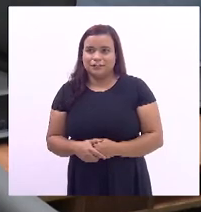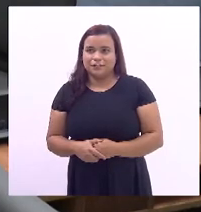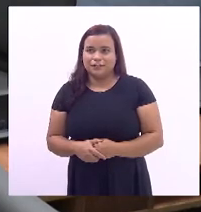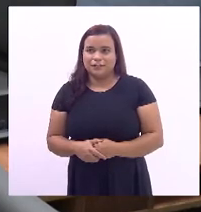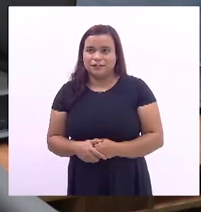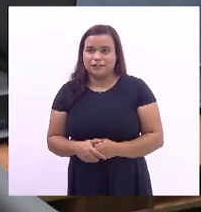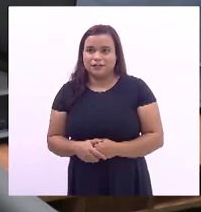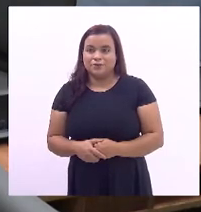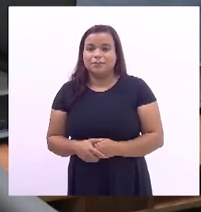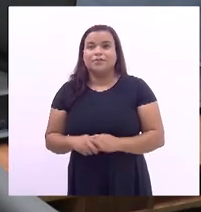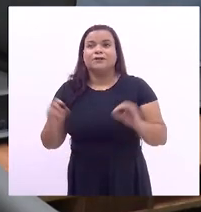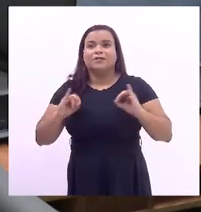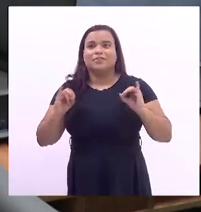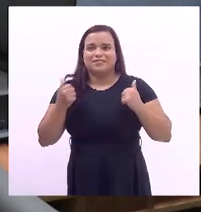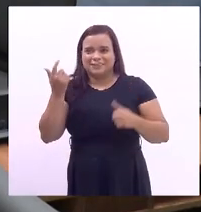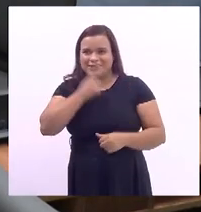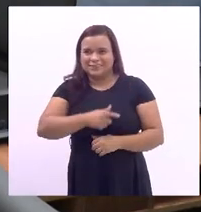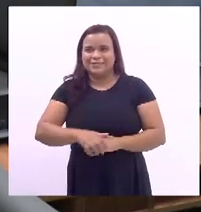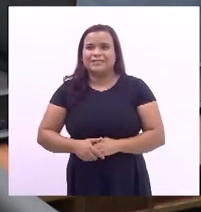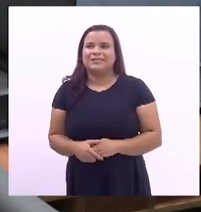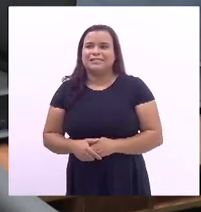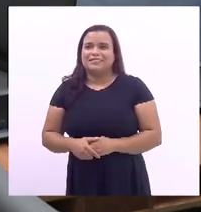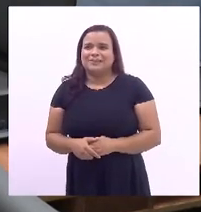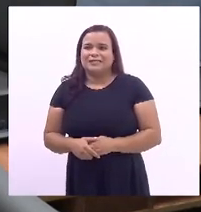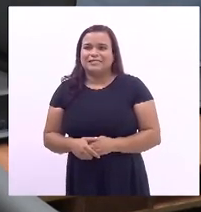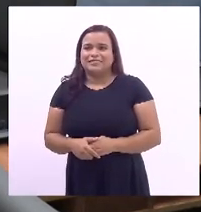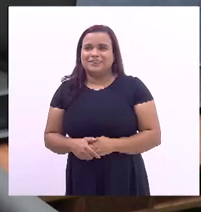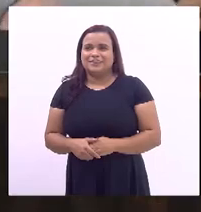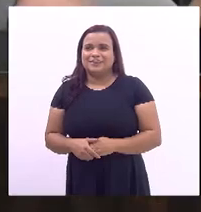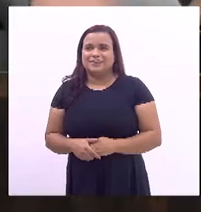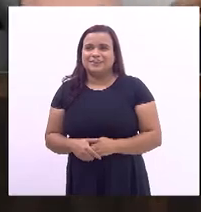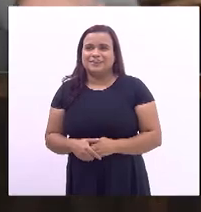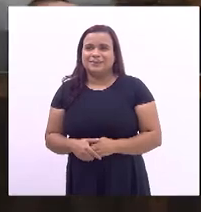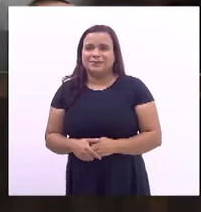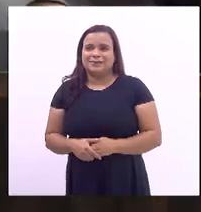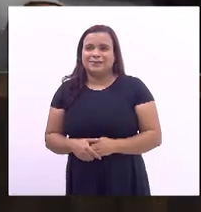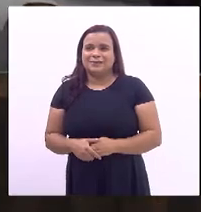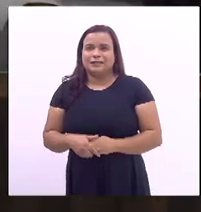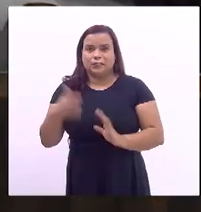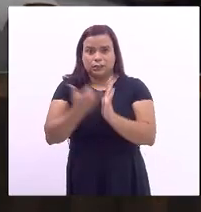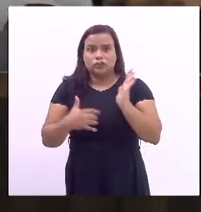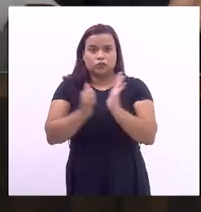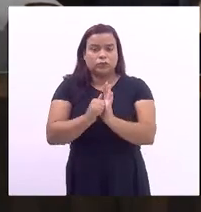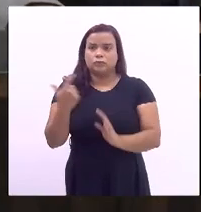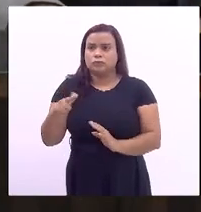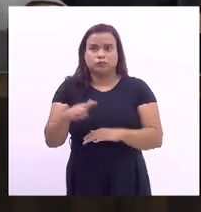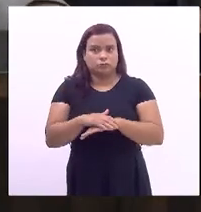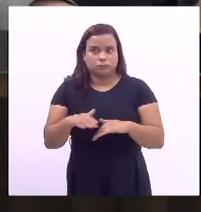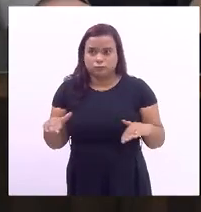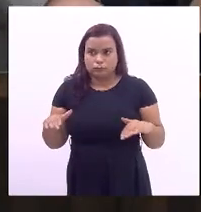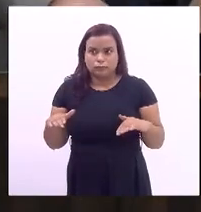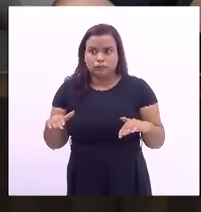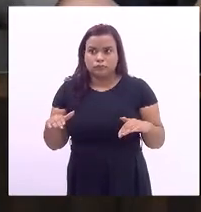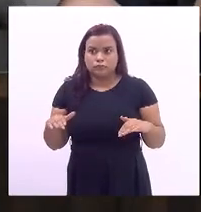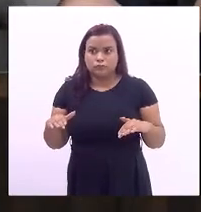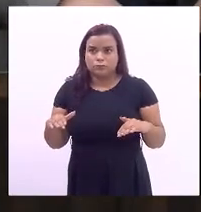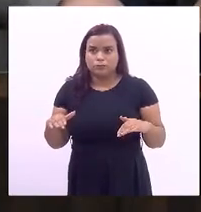oh alô ou não e não tem escrito a